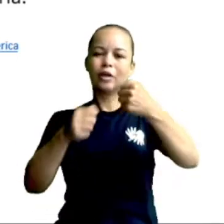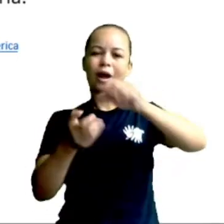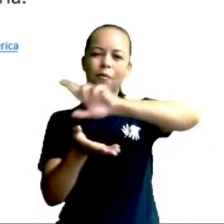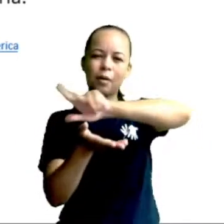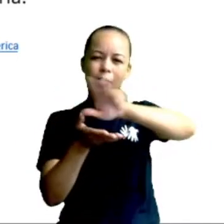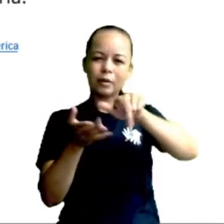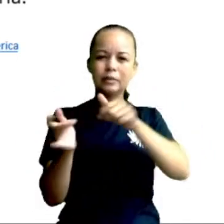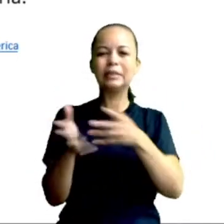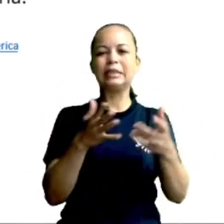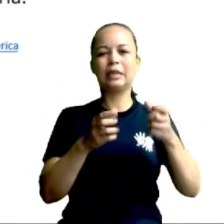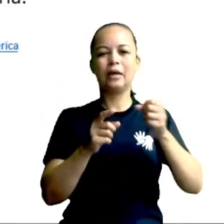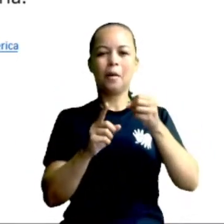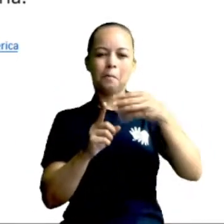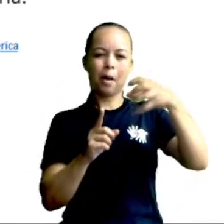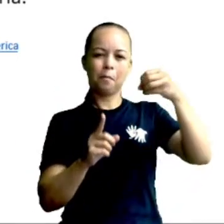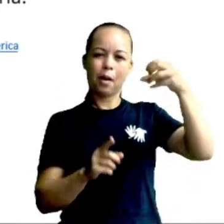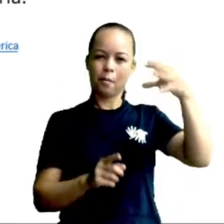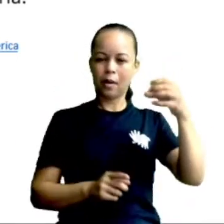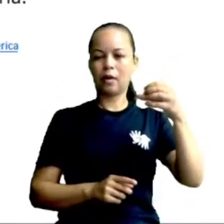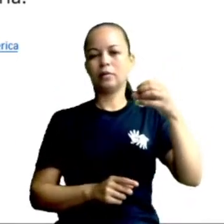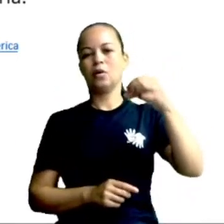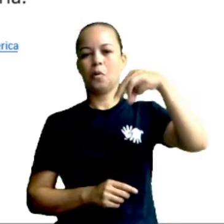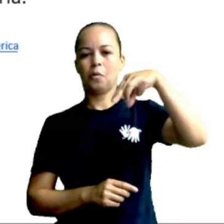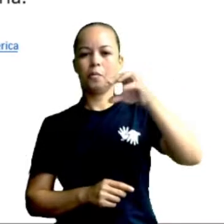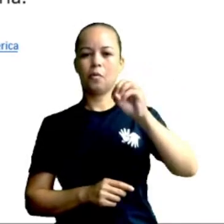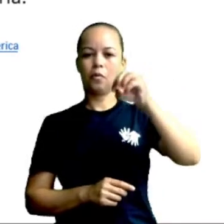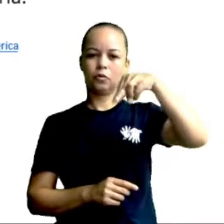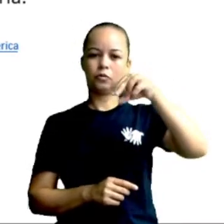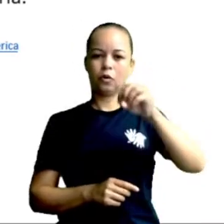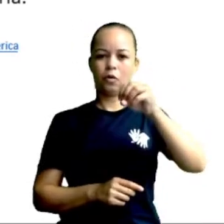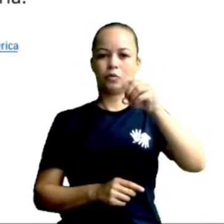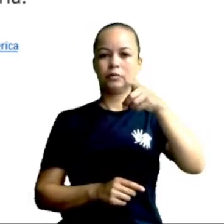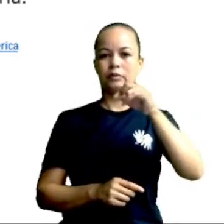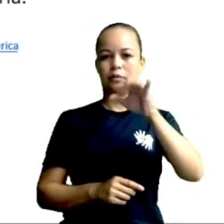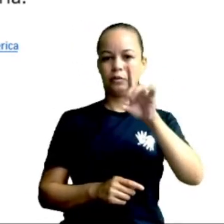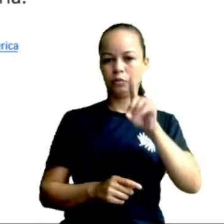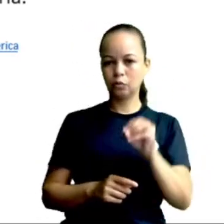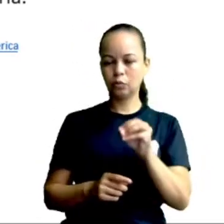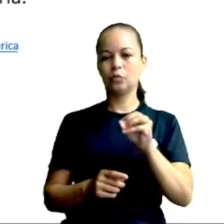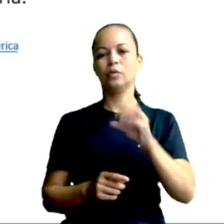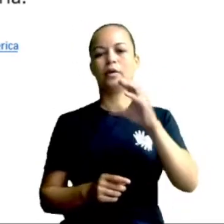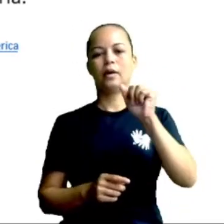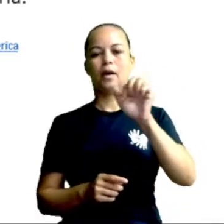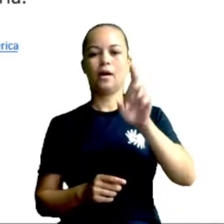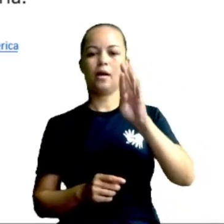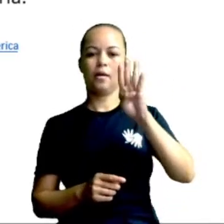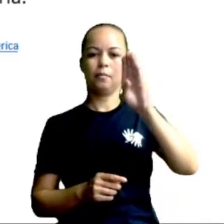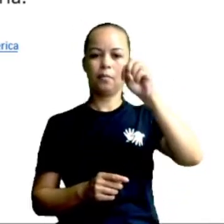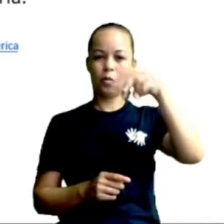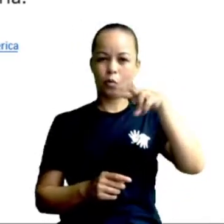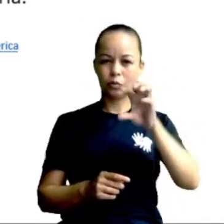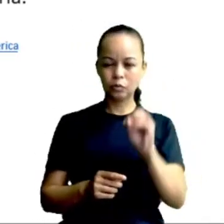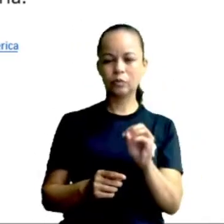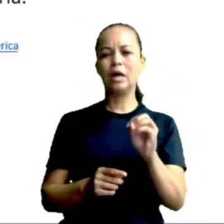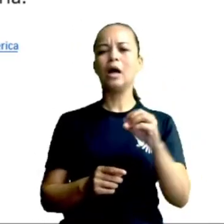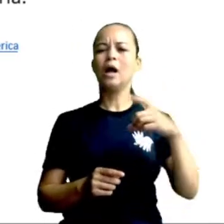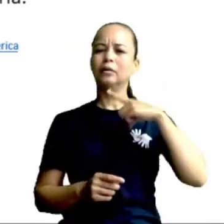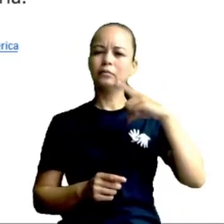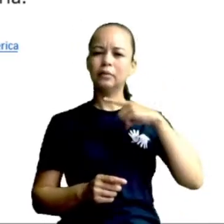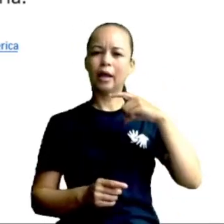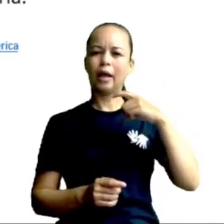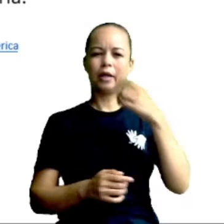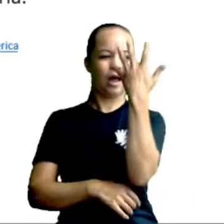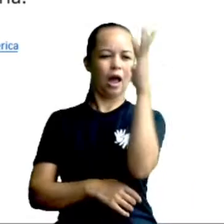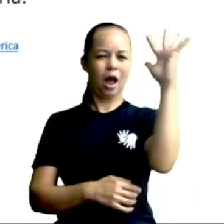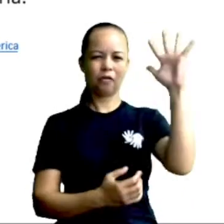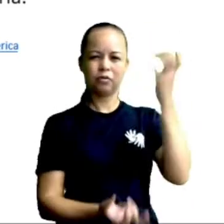como monóxido de carbono. Nós temos os incêndios florestais. Nós temos as poeiras